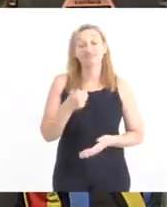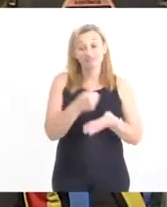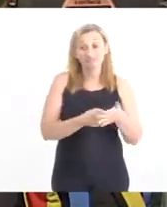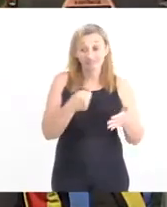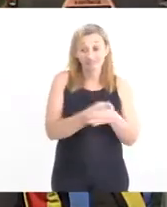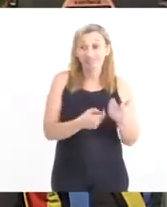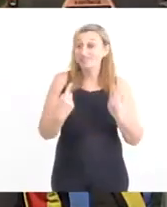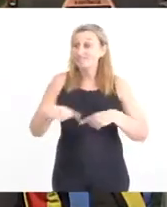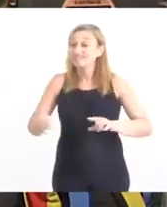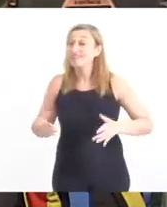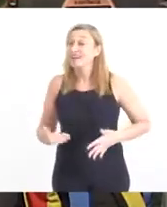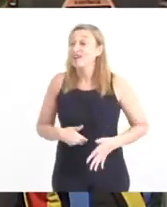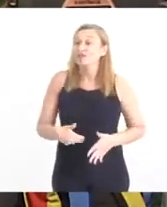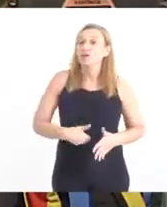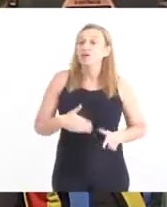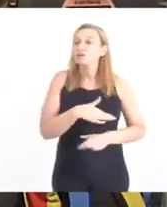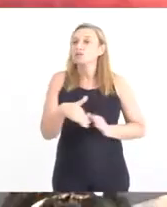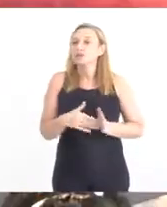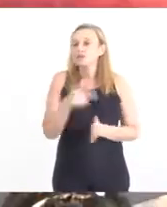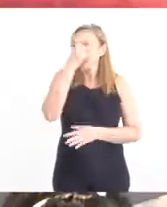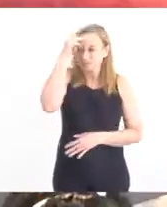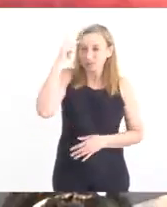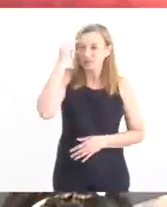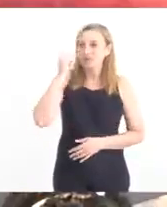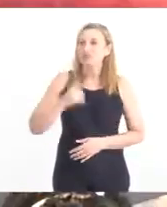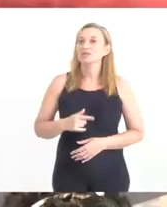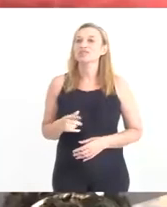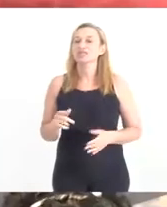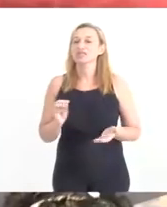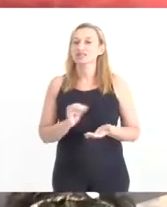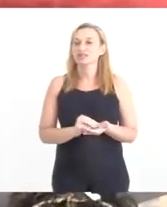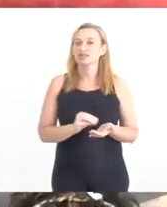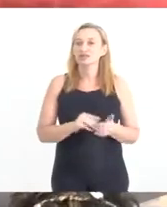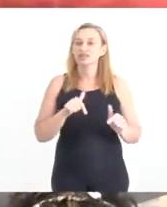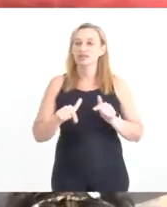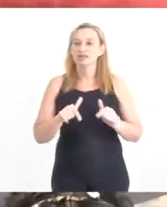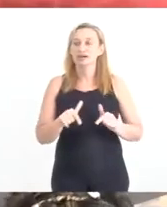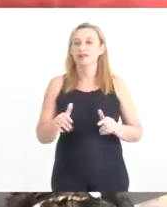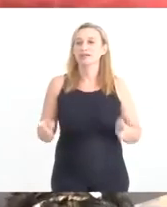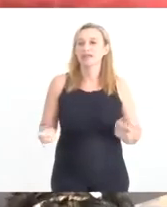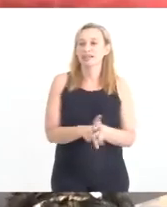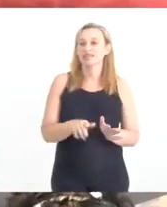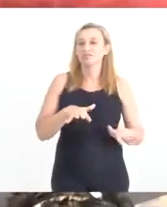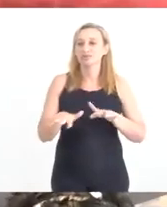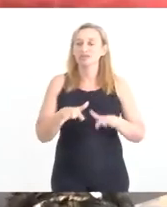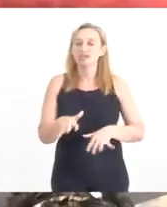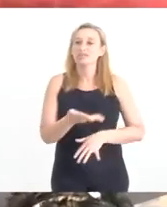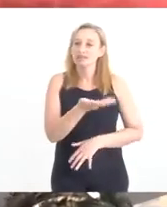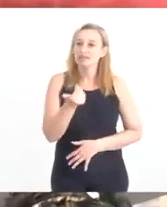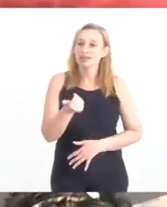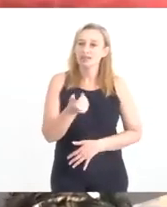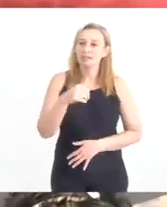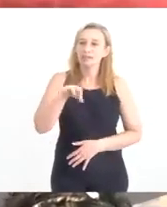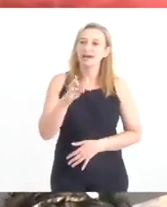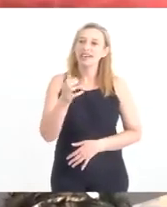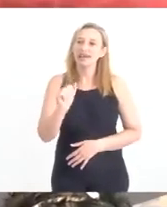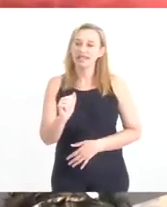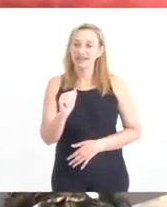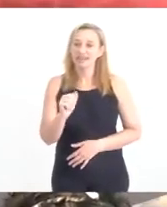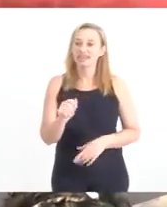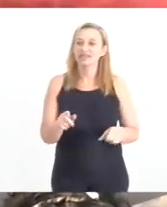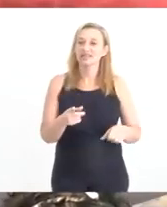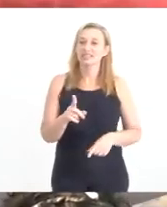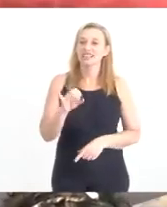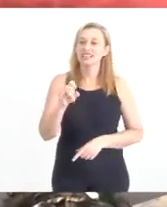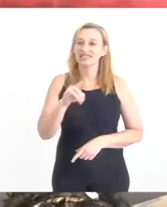lutando no combate à fome com todas as pessoas que estão desempregada e fazem parte do movimento vem aqui a Maria e a